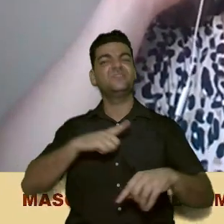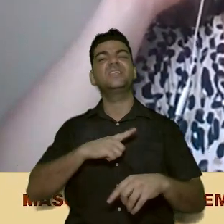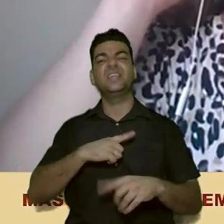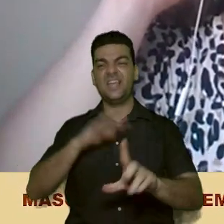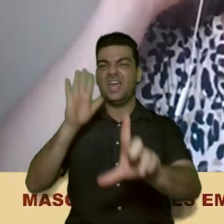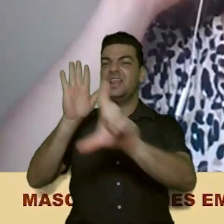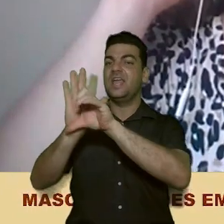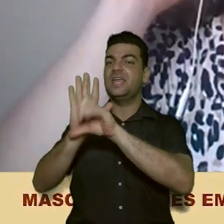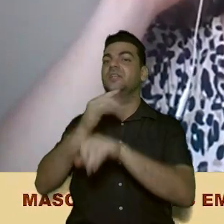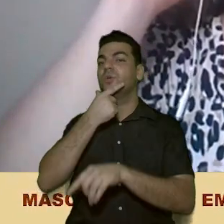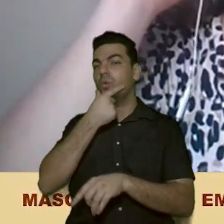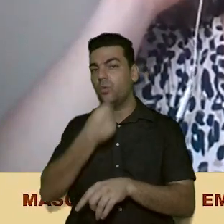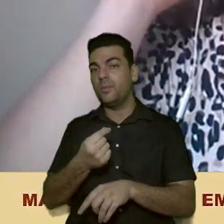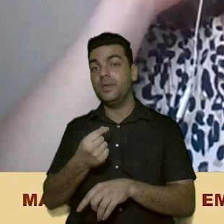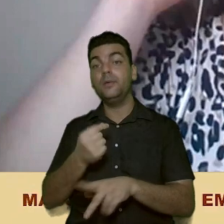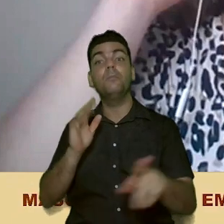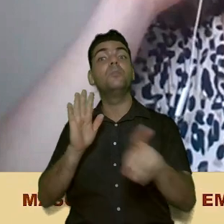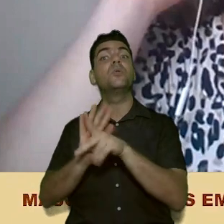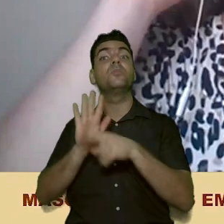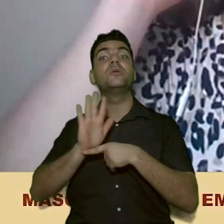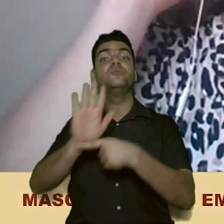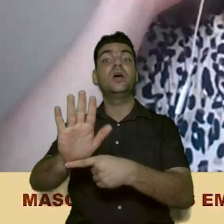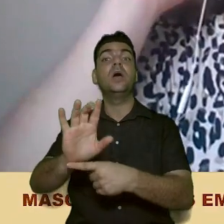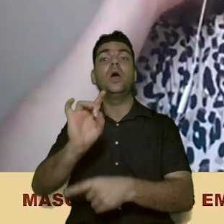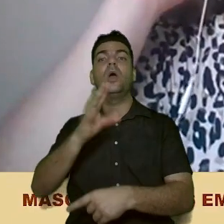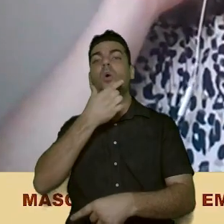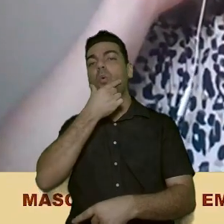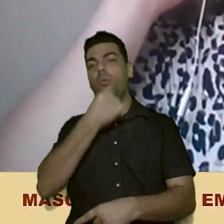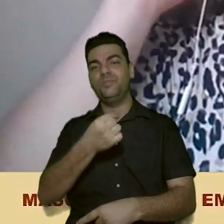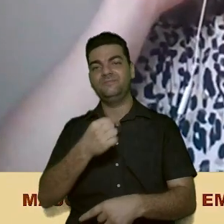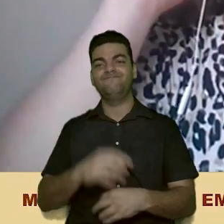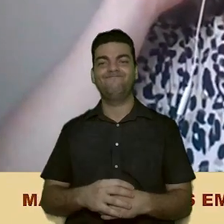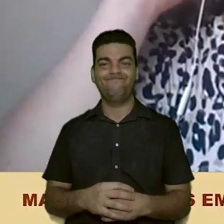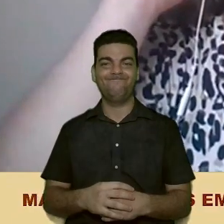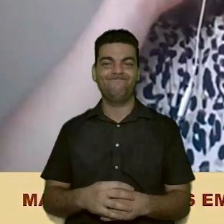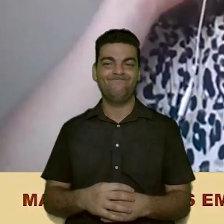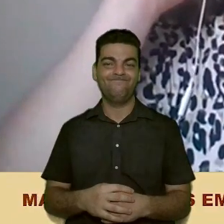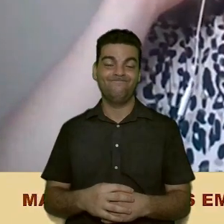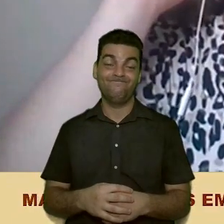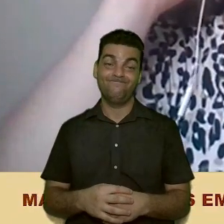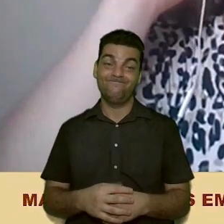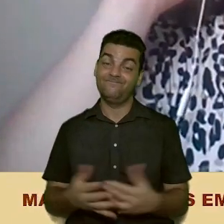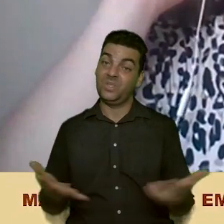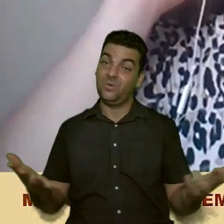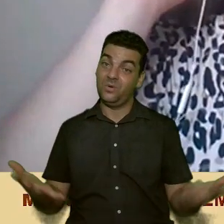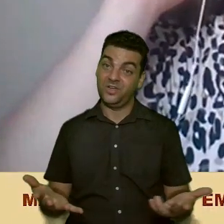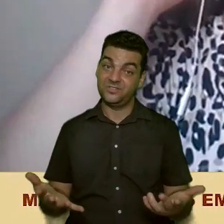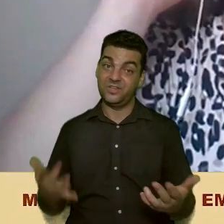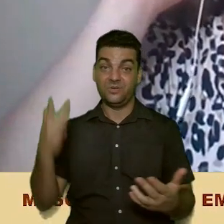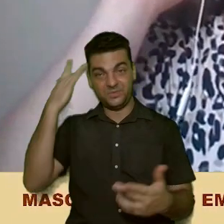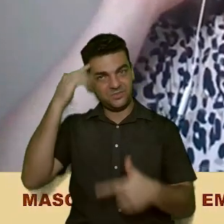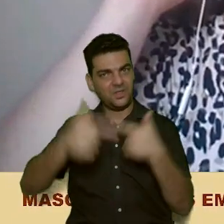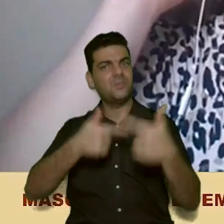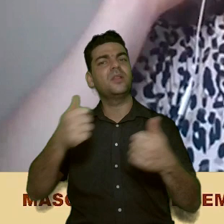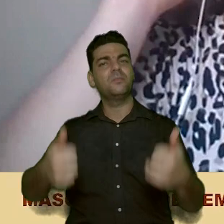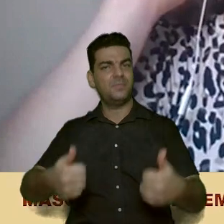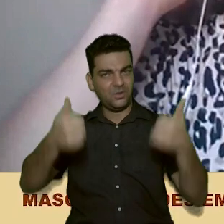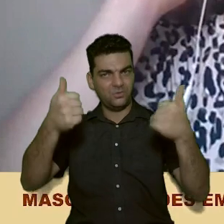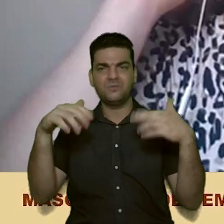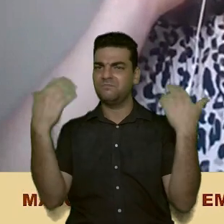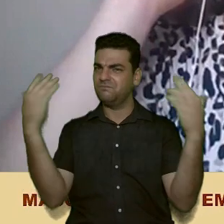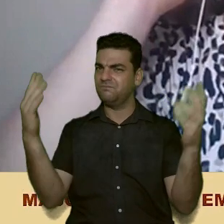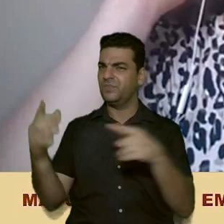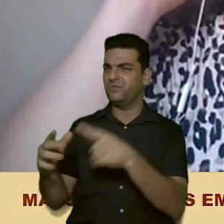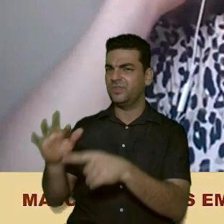leis feitas pelos homens, para os homens. Então, assim, a gente tem um trabalho muito grande para fazer. E parabéns,